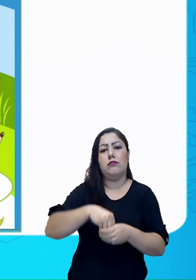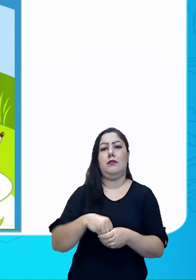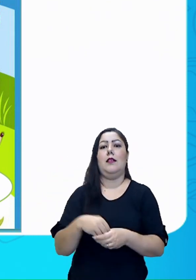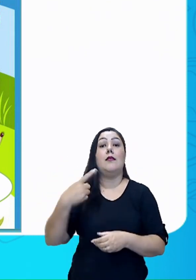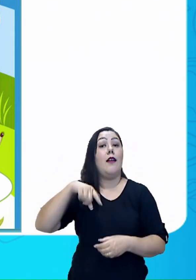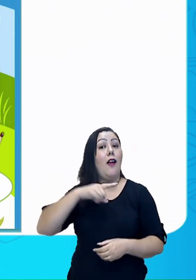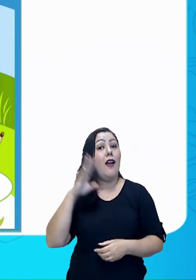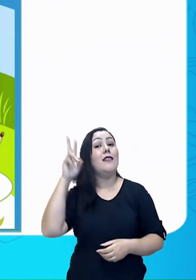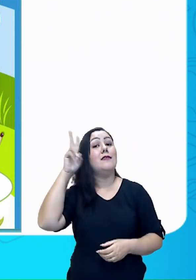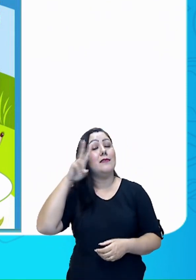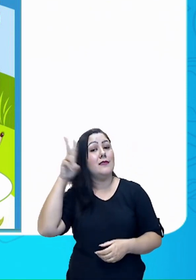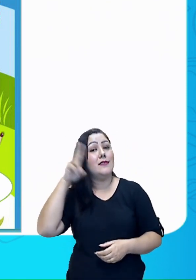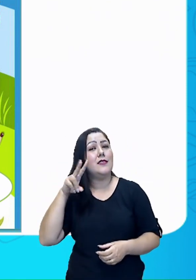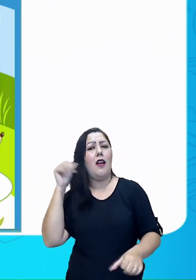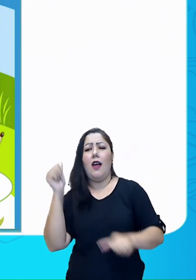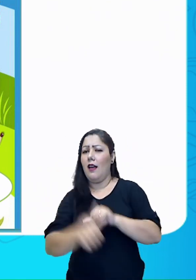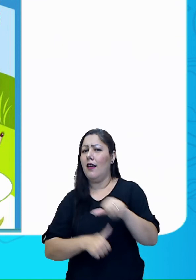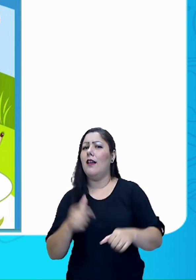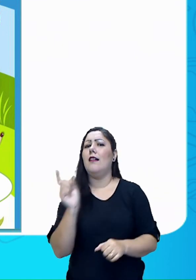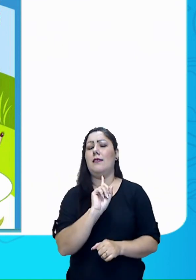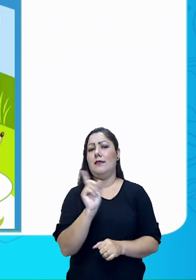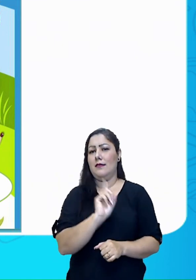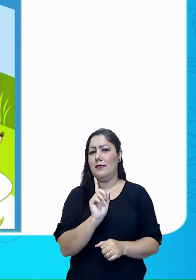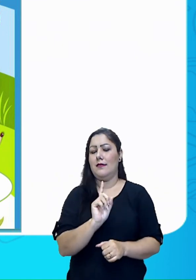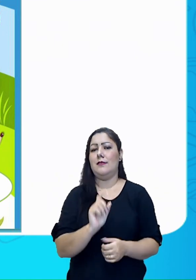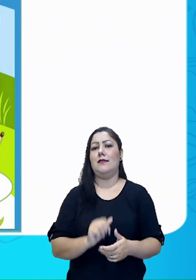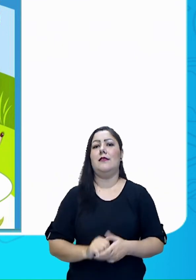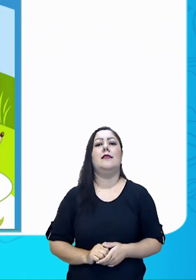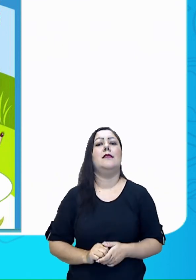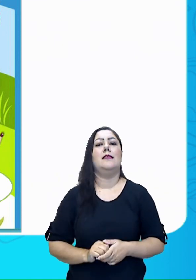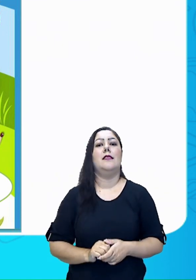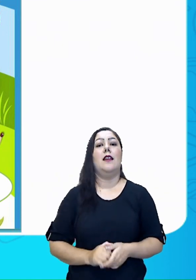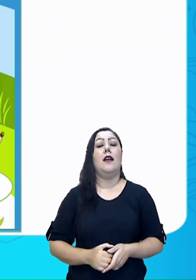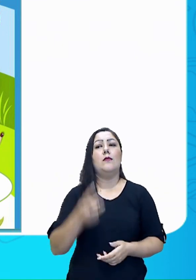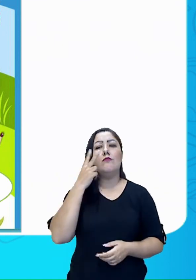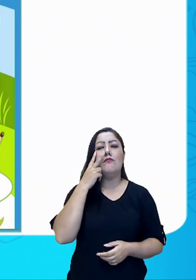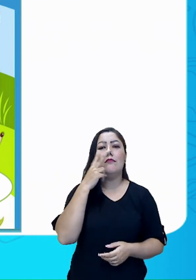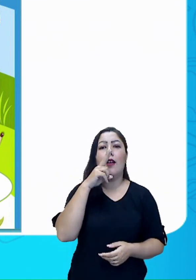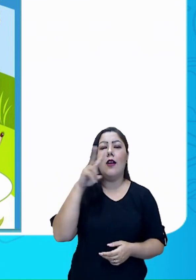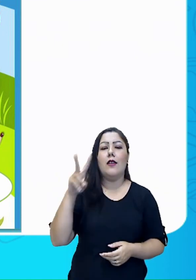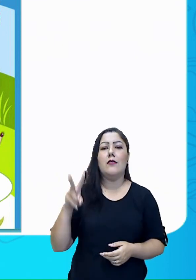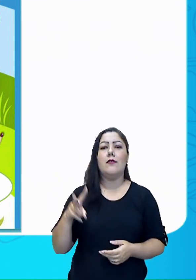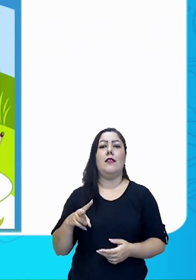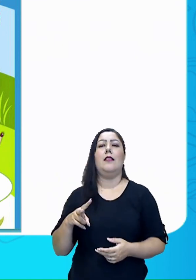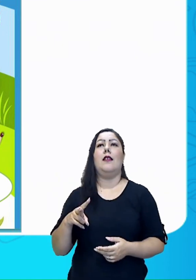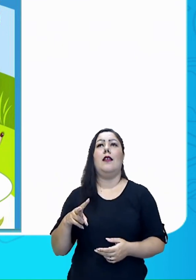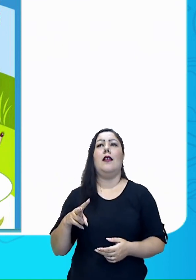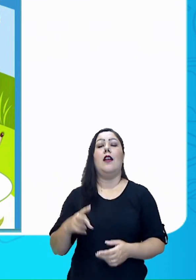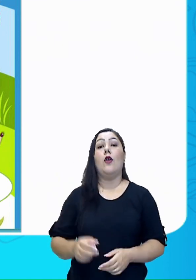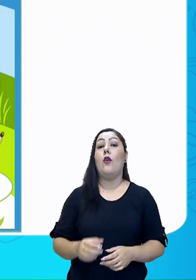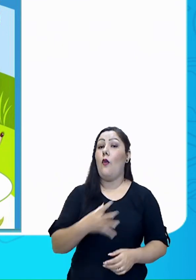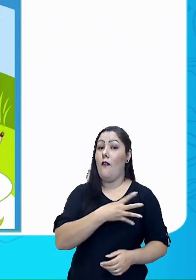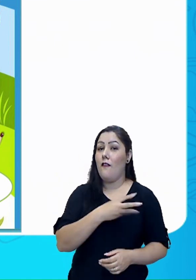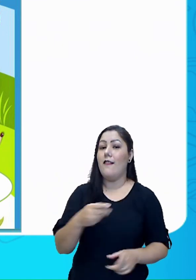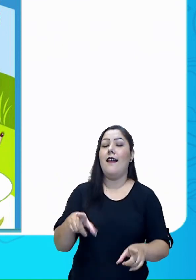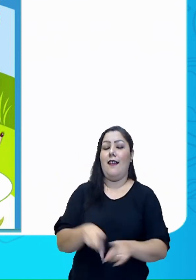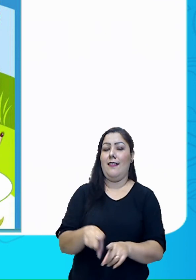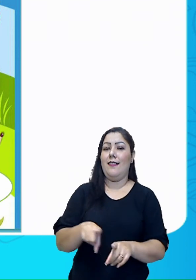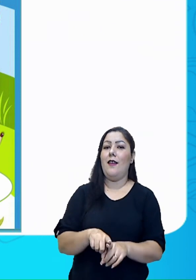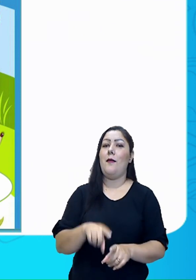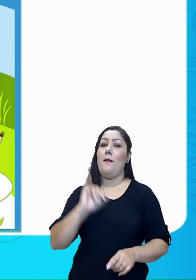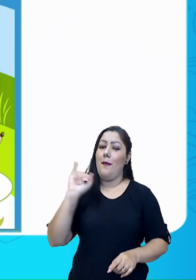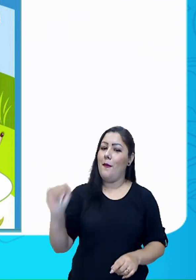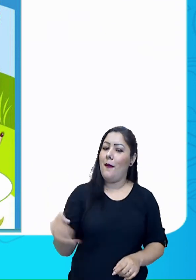e não vão ser modificadas. Como nós tivemos a oportunidade de ver, os nossos filhos também terão essa